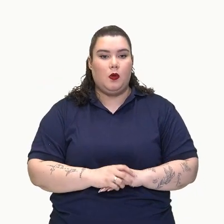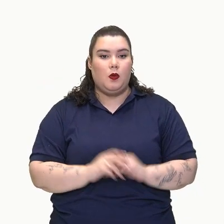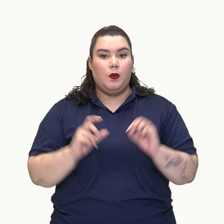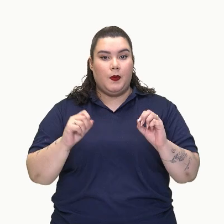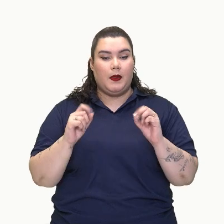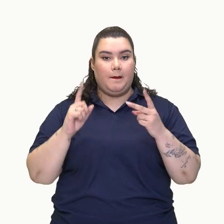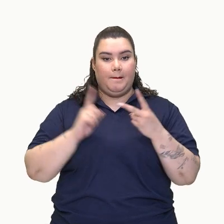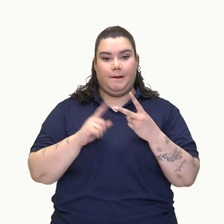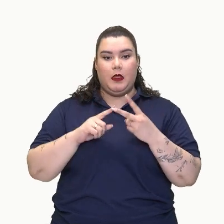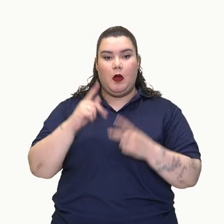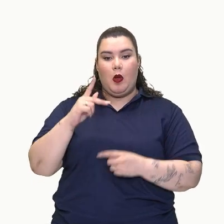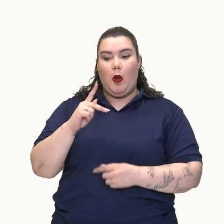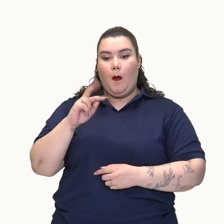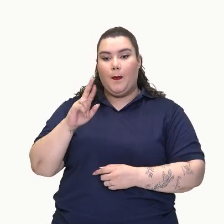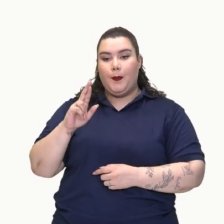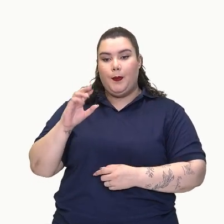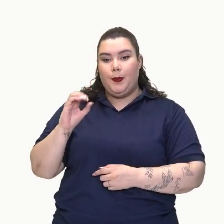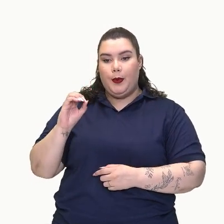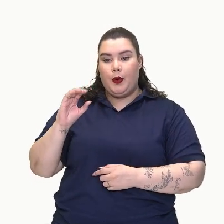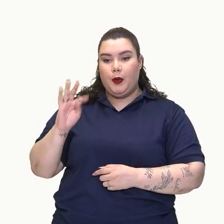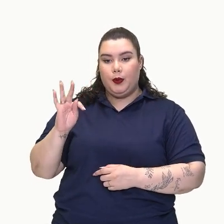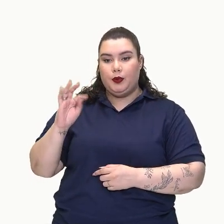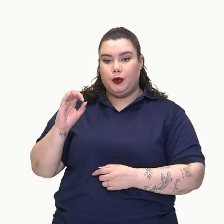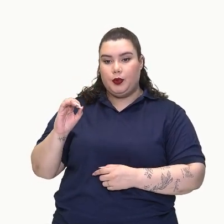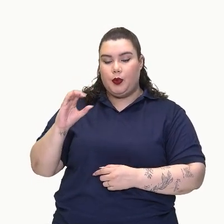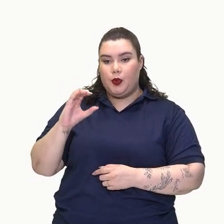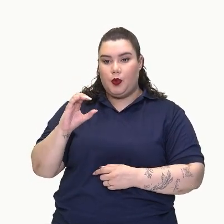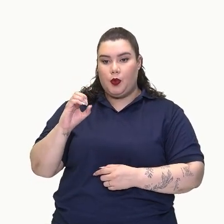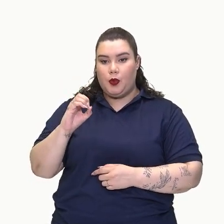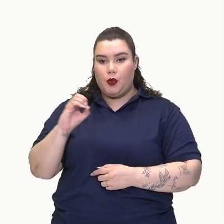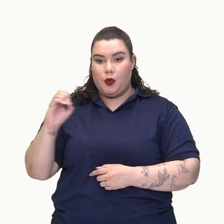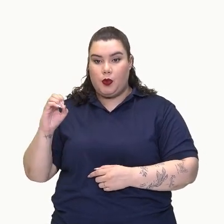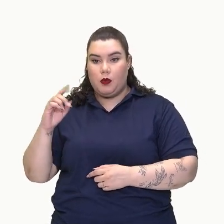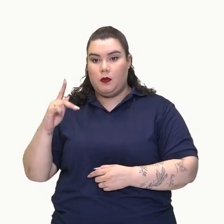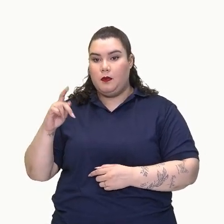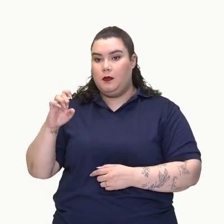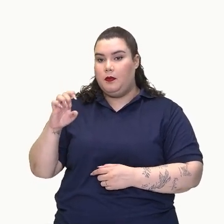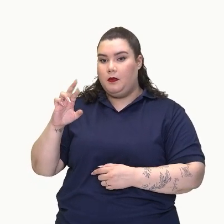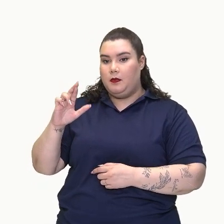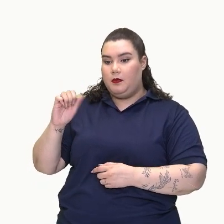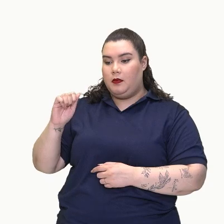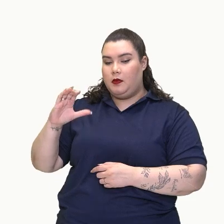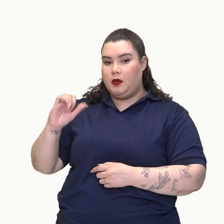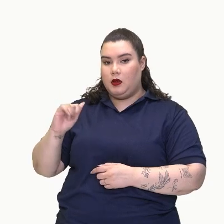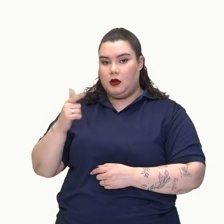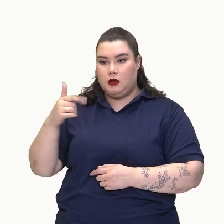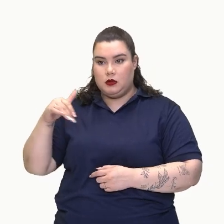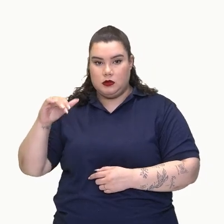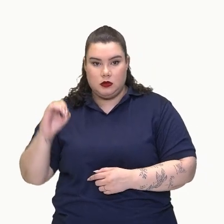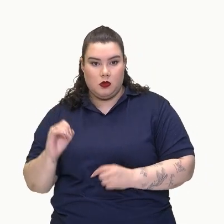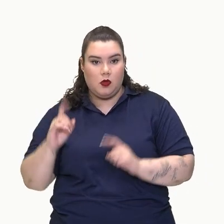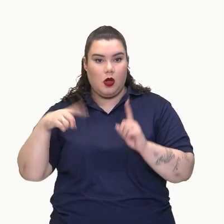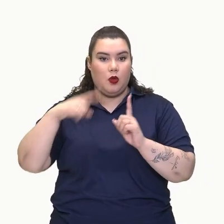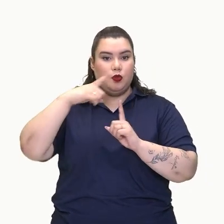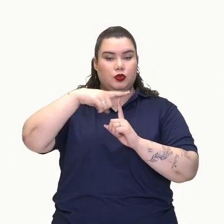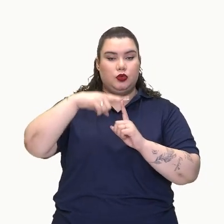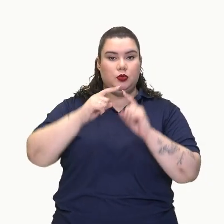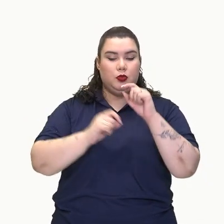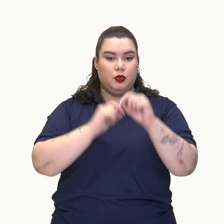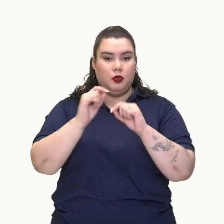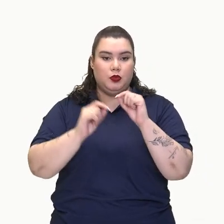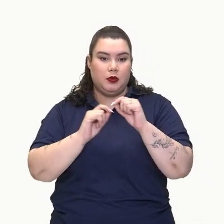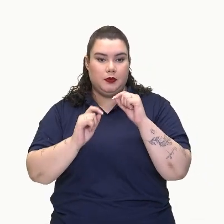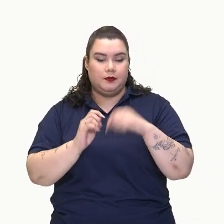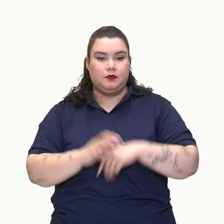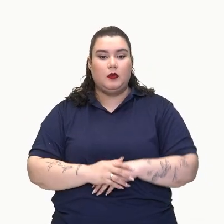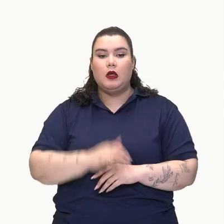da protocooperação. A protocooperação, também denominada de mutualismo facultativo, é um